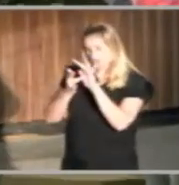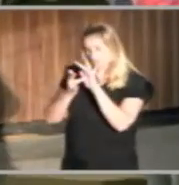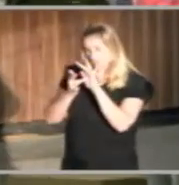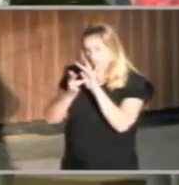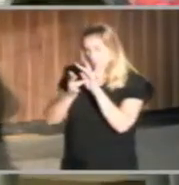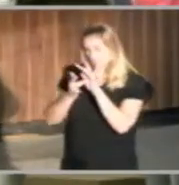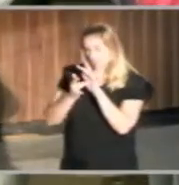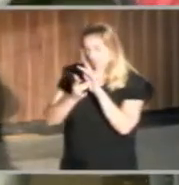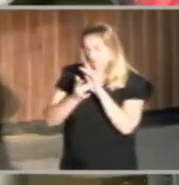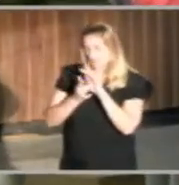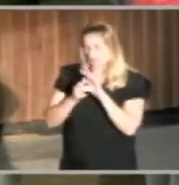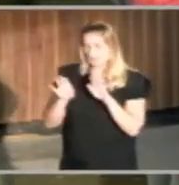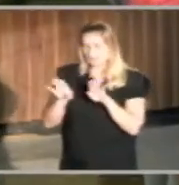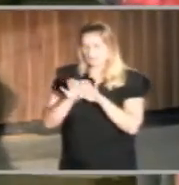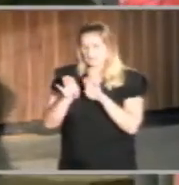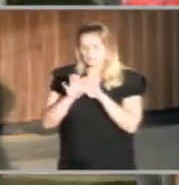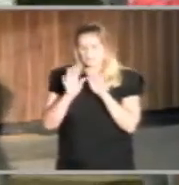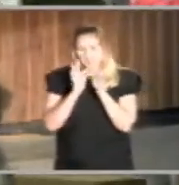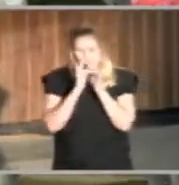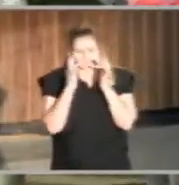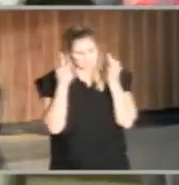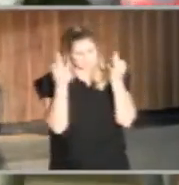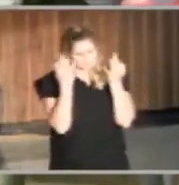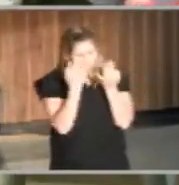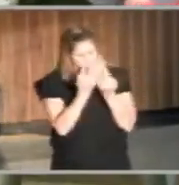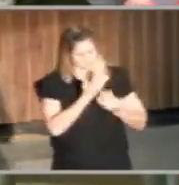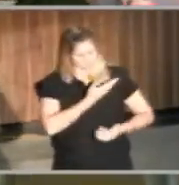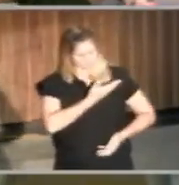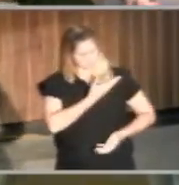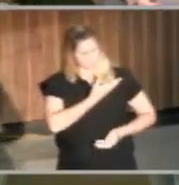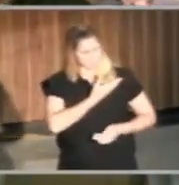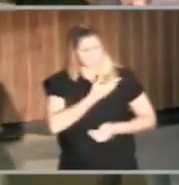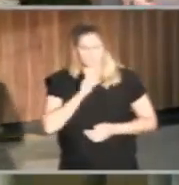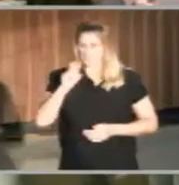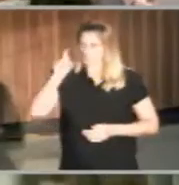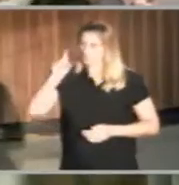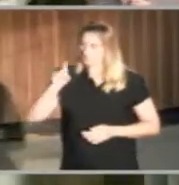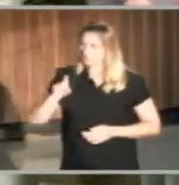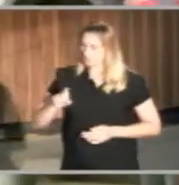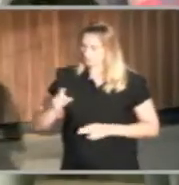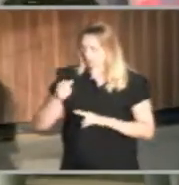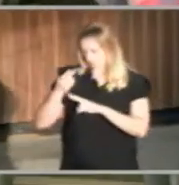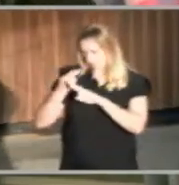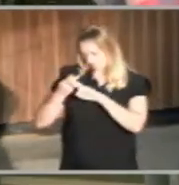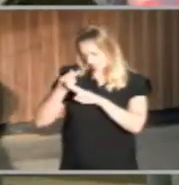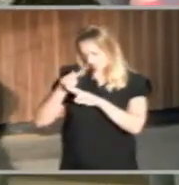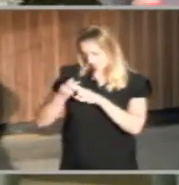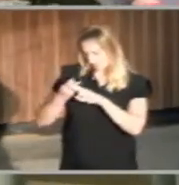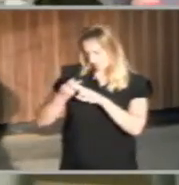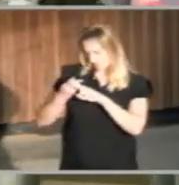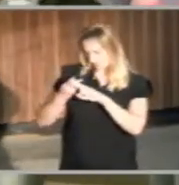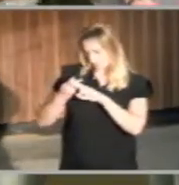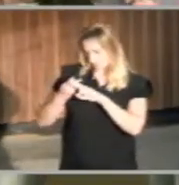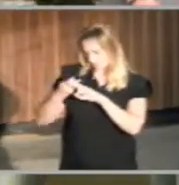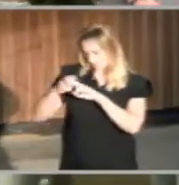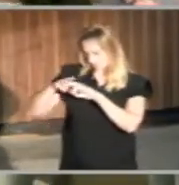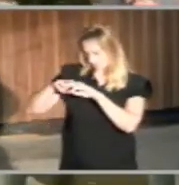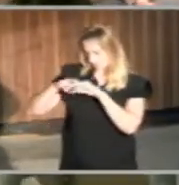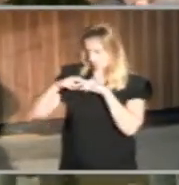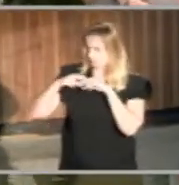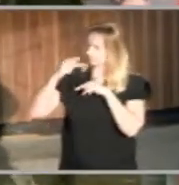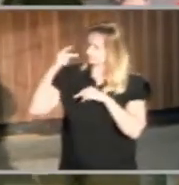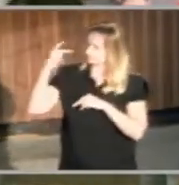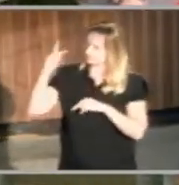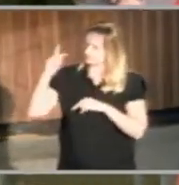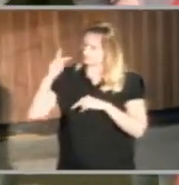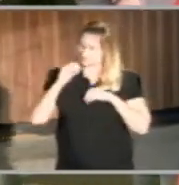papais, que a família que está aqui, que os amigos sejam instrumentos do teu amor na vida dela, e que